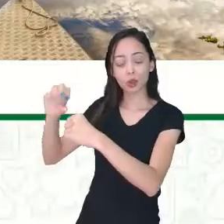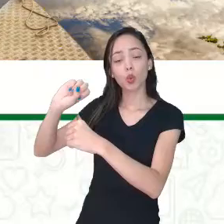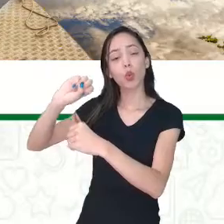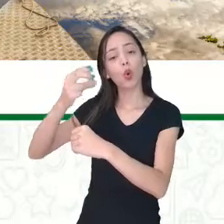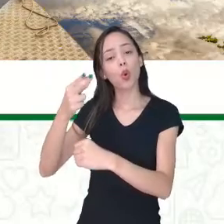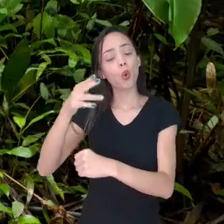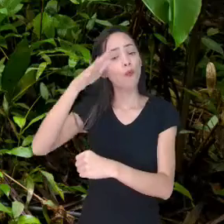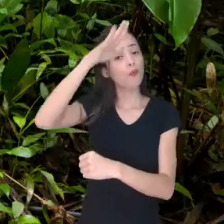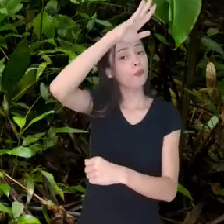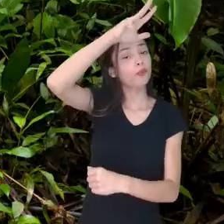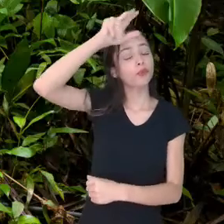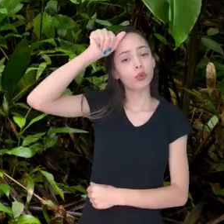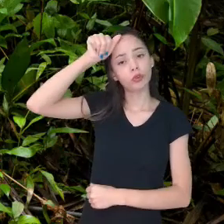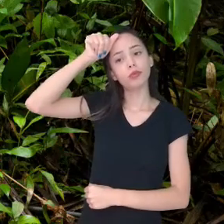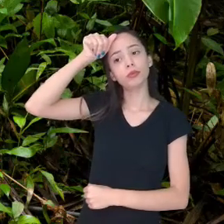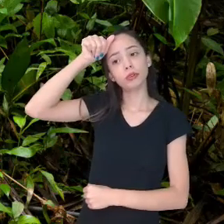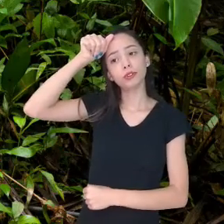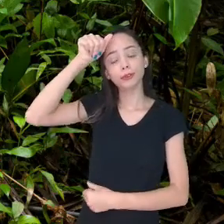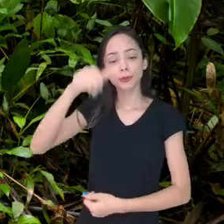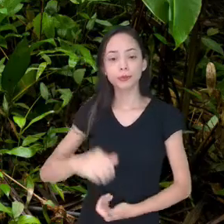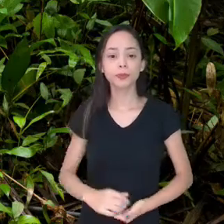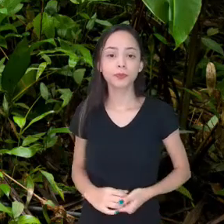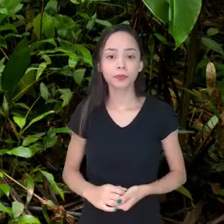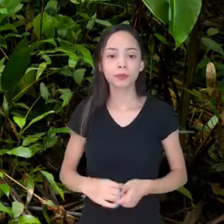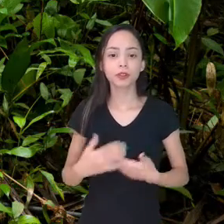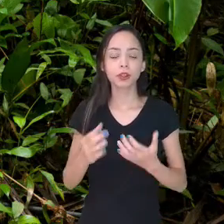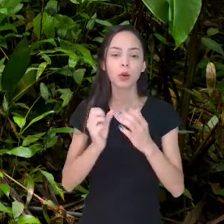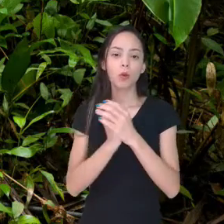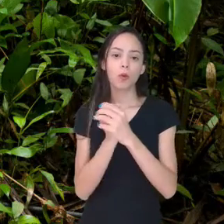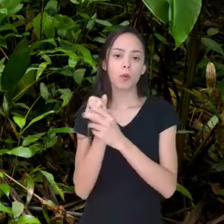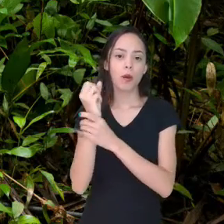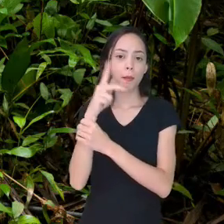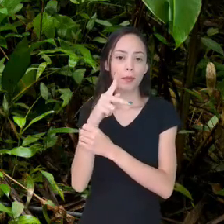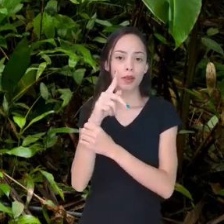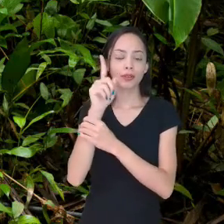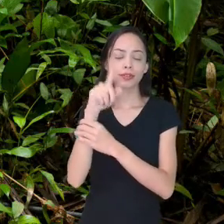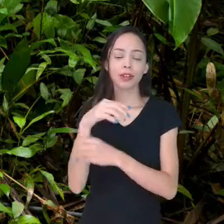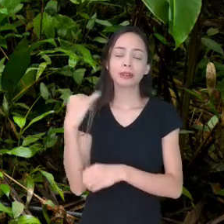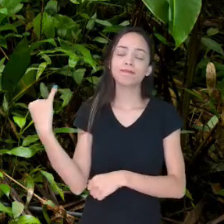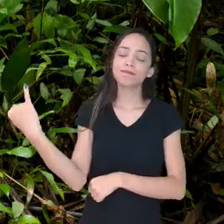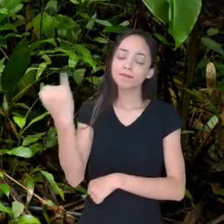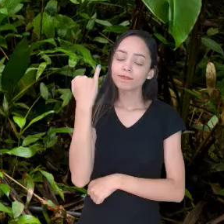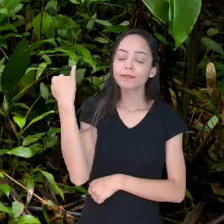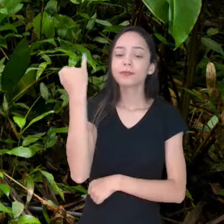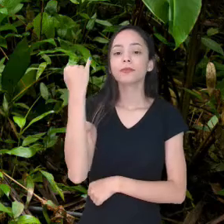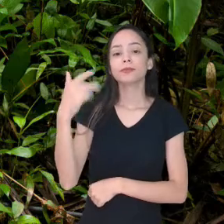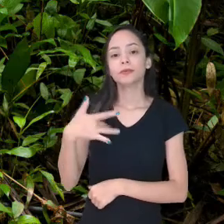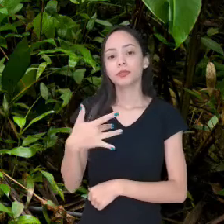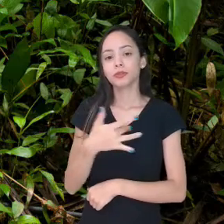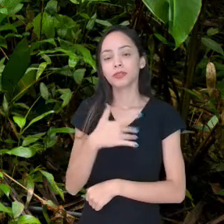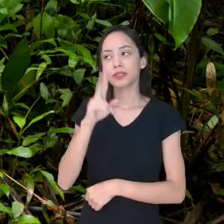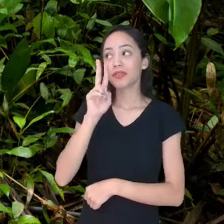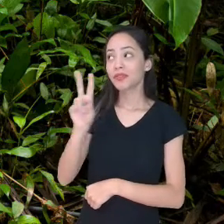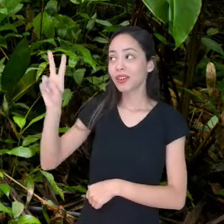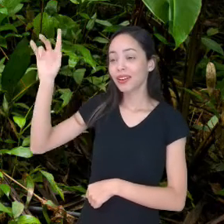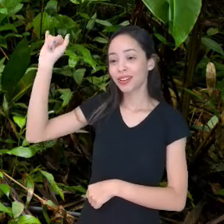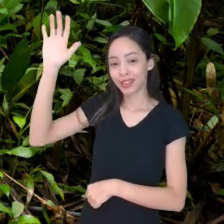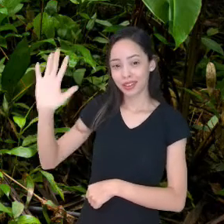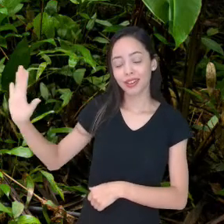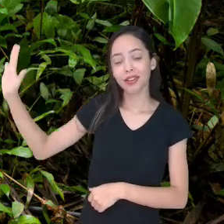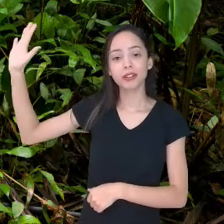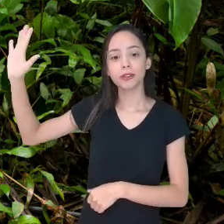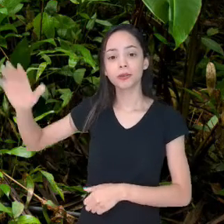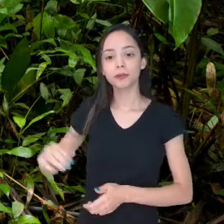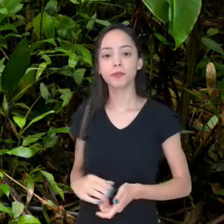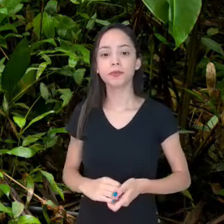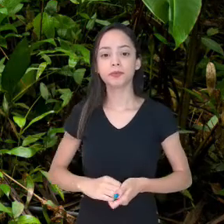falei agora há pouco, tá? Então, as plantas, gente, elas são fundamentais para a vida. Veja essa imagem. Essa imagem,